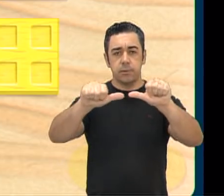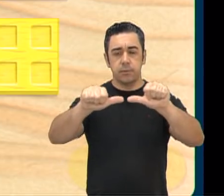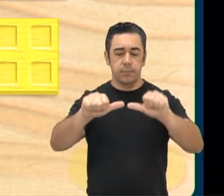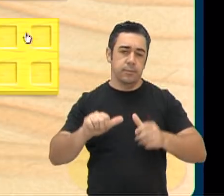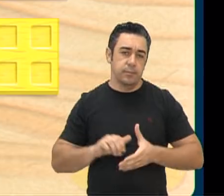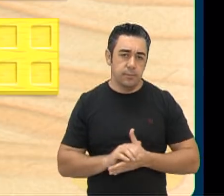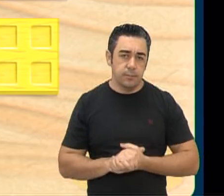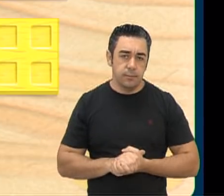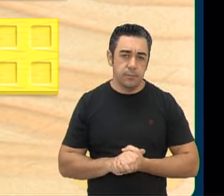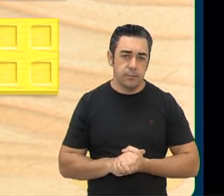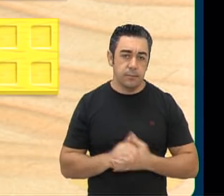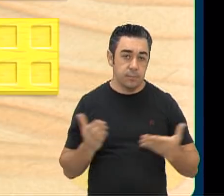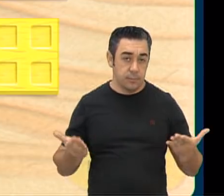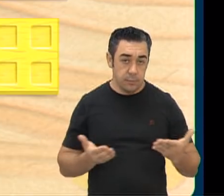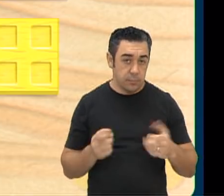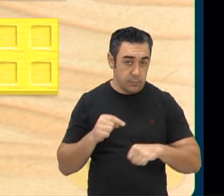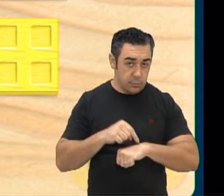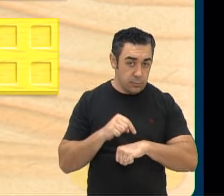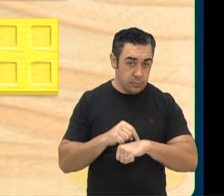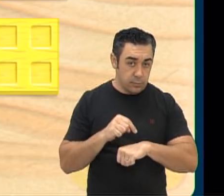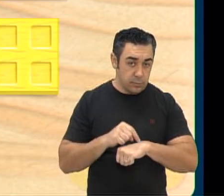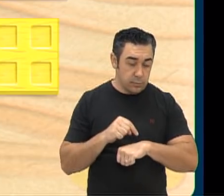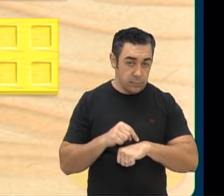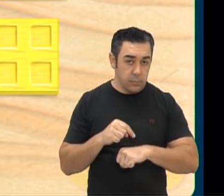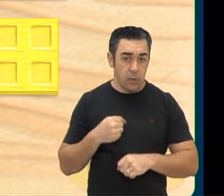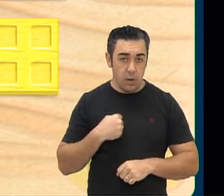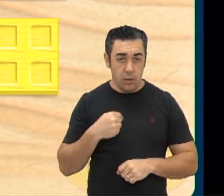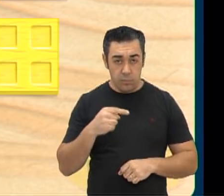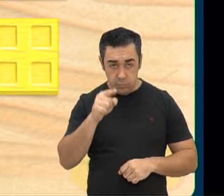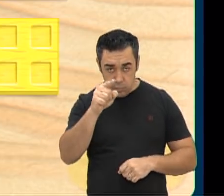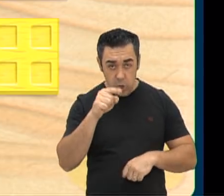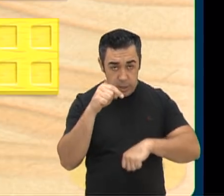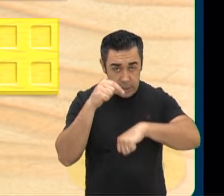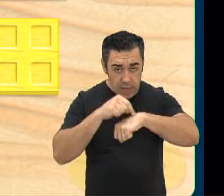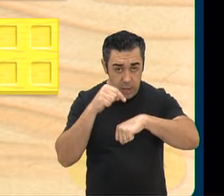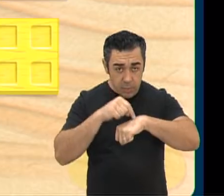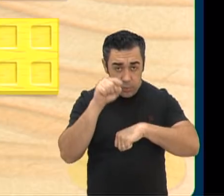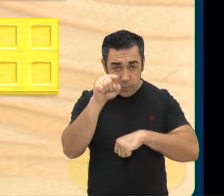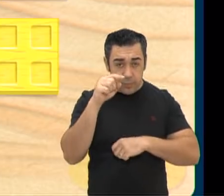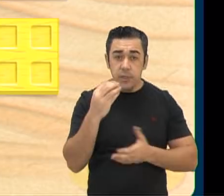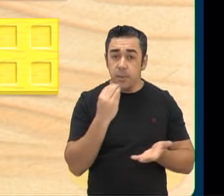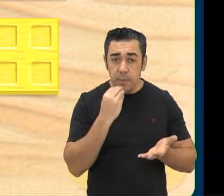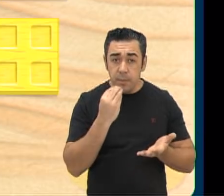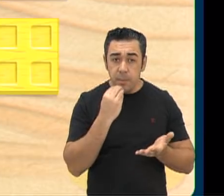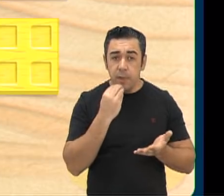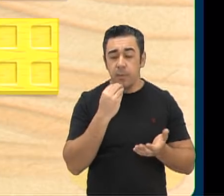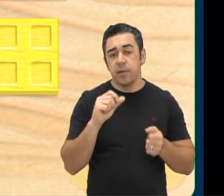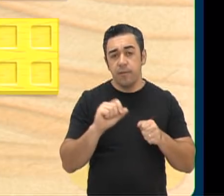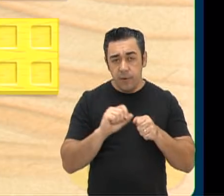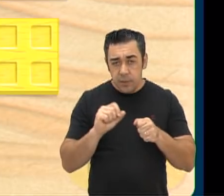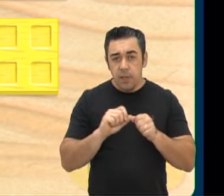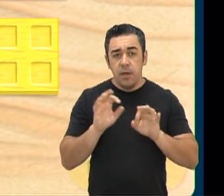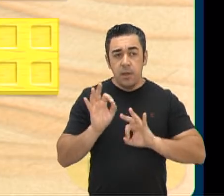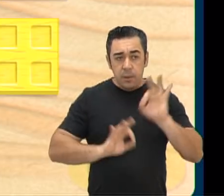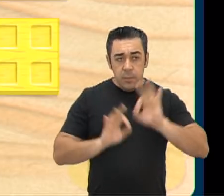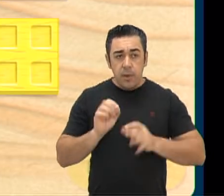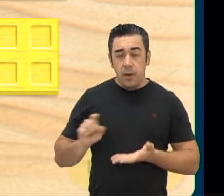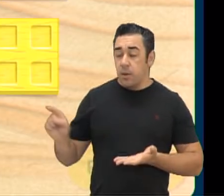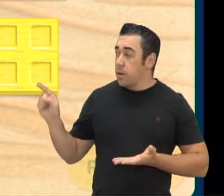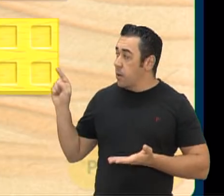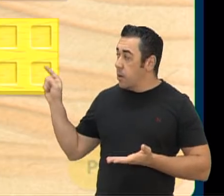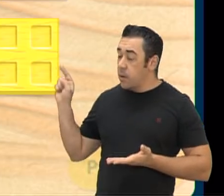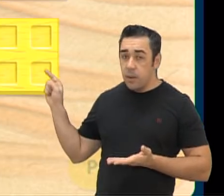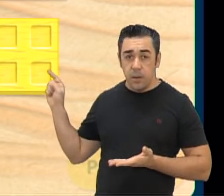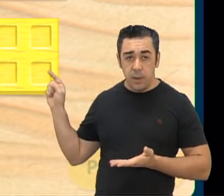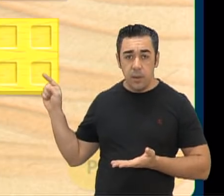Então, nesse momento aí, o professor vai dar um tempo para que vocês possam fazer a montagem dessa